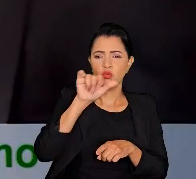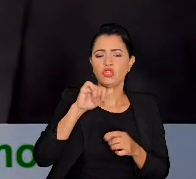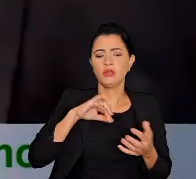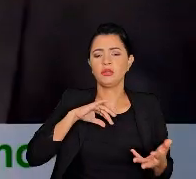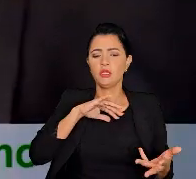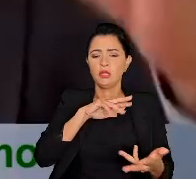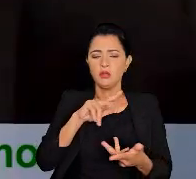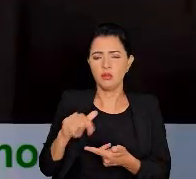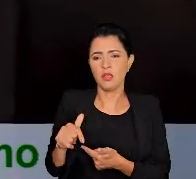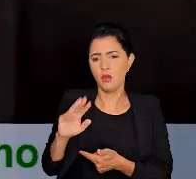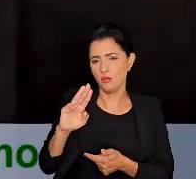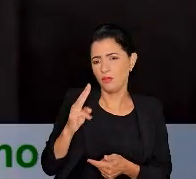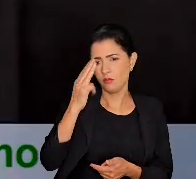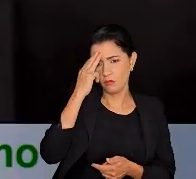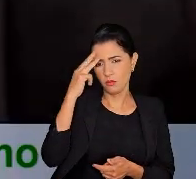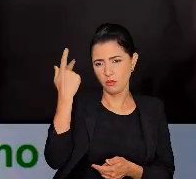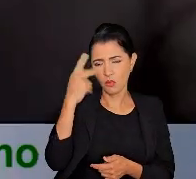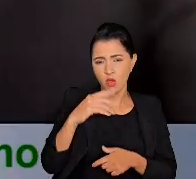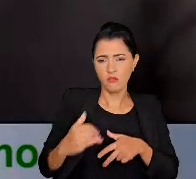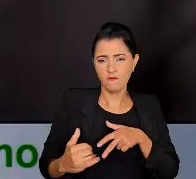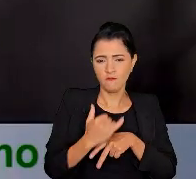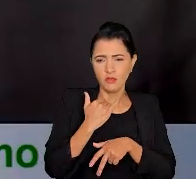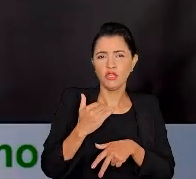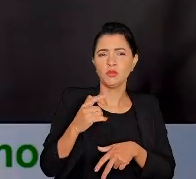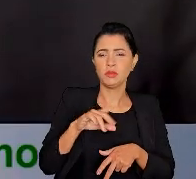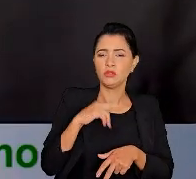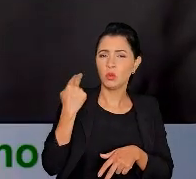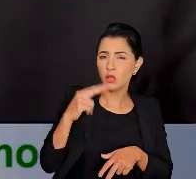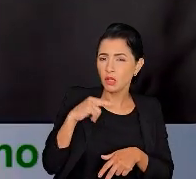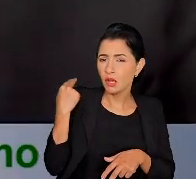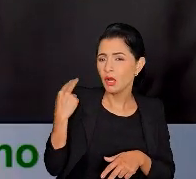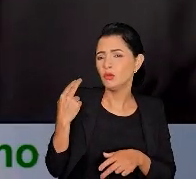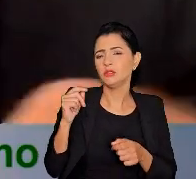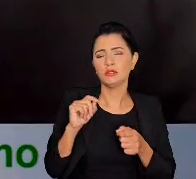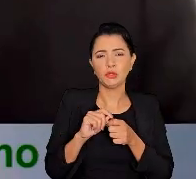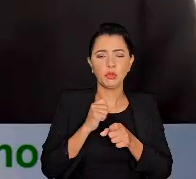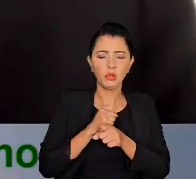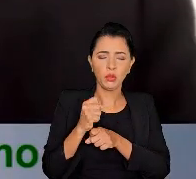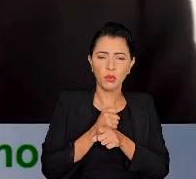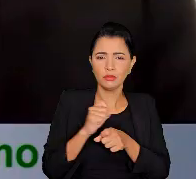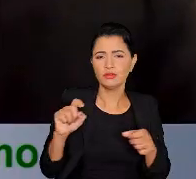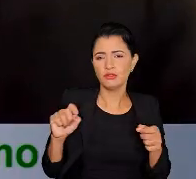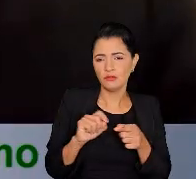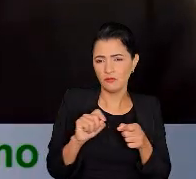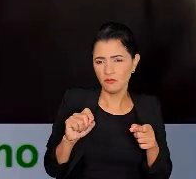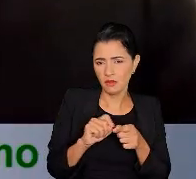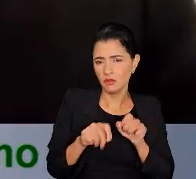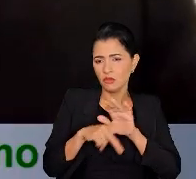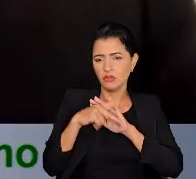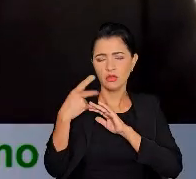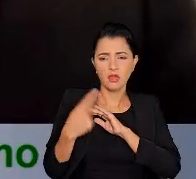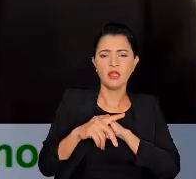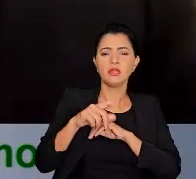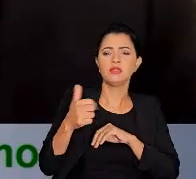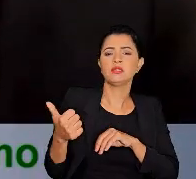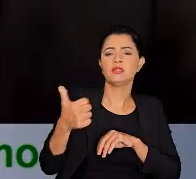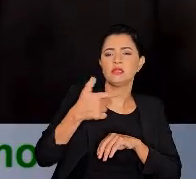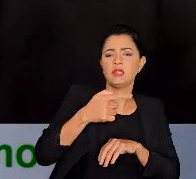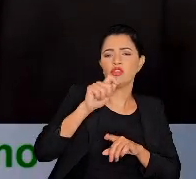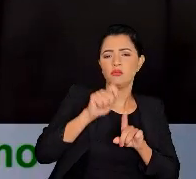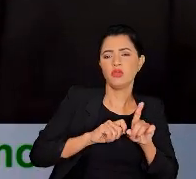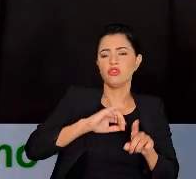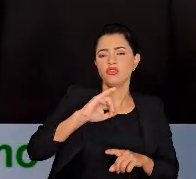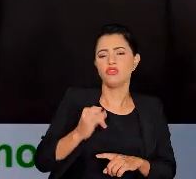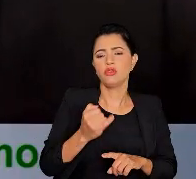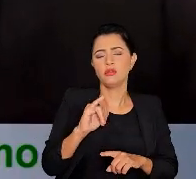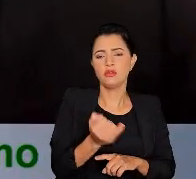em Memória das Vítimas do Holocausto, que realizamos todos os anos, é uma data da ONU, em 27 de janeiro, quando o campo